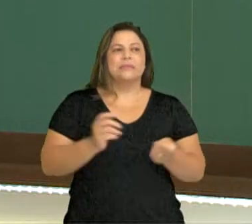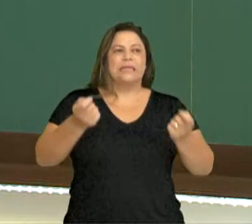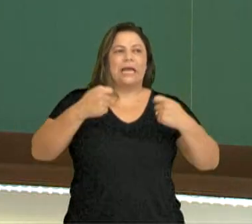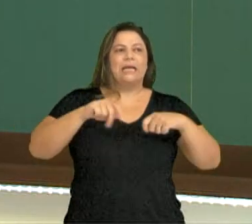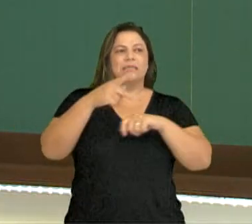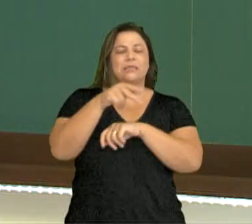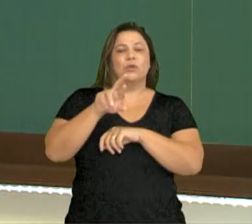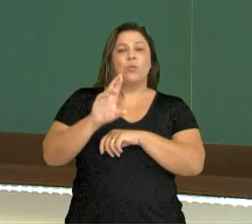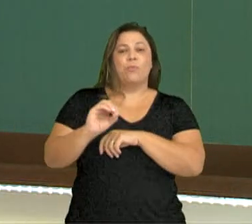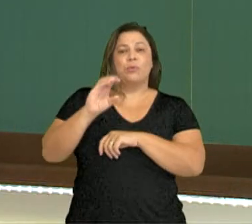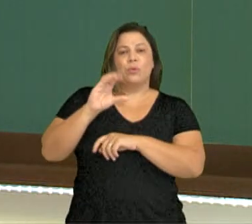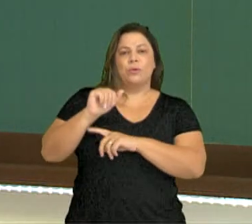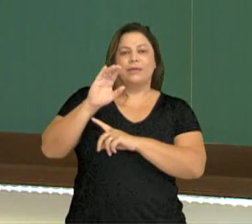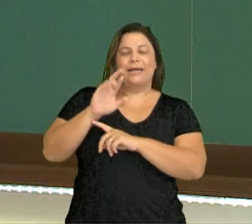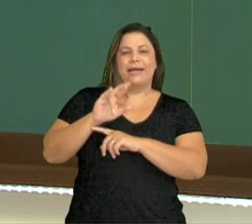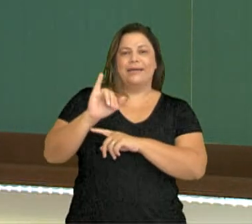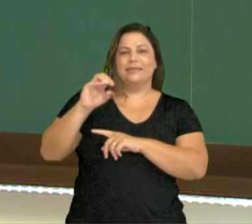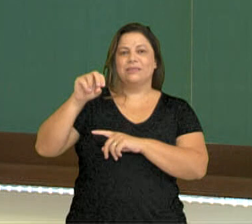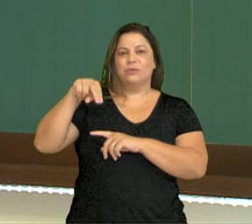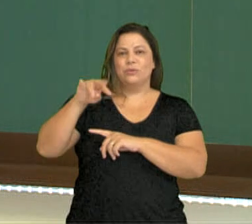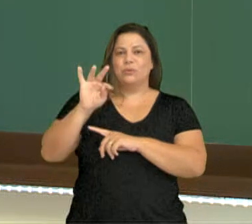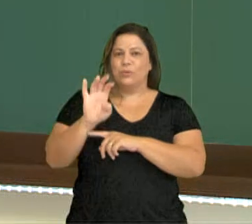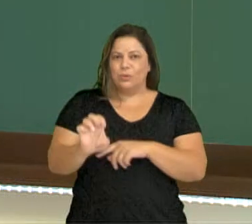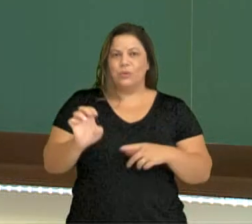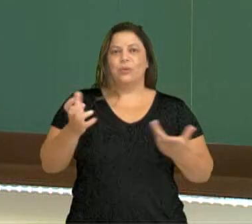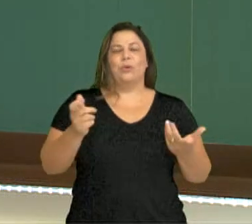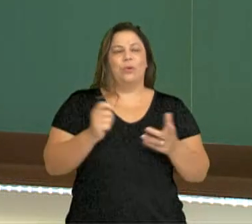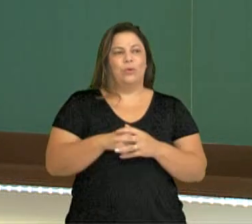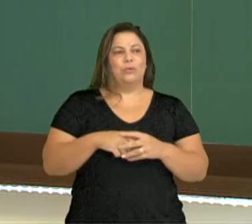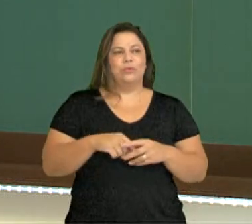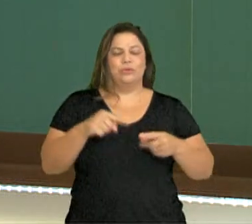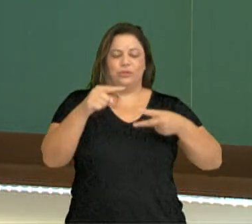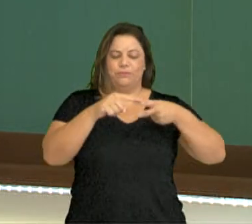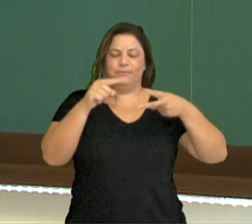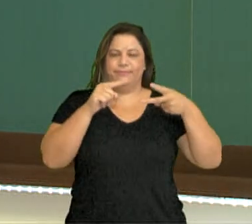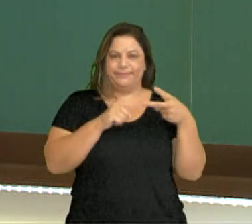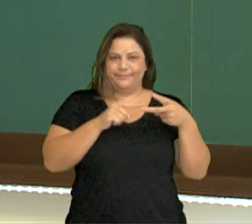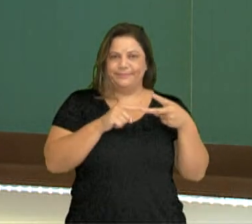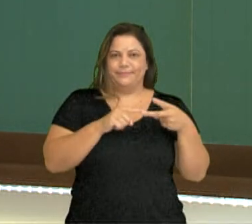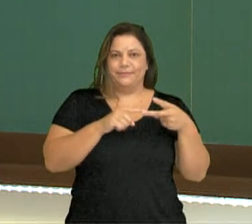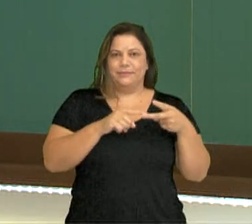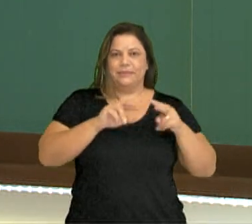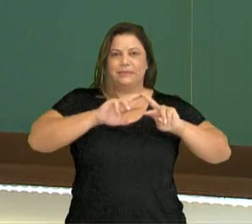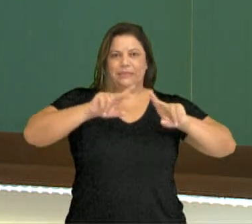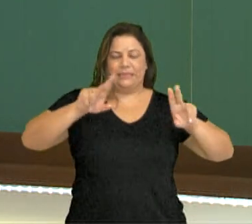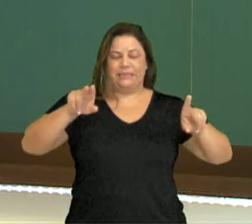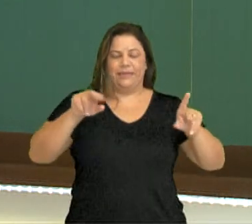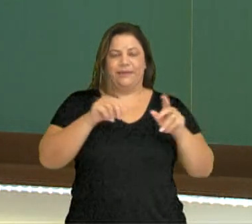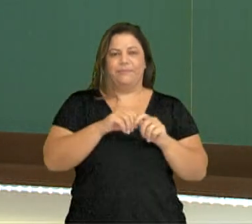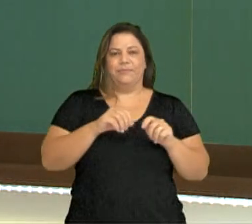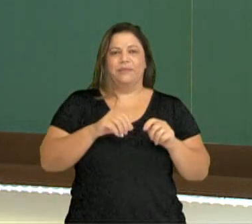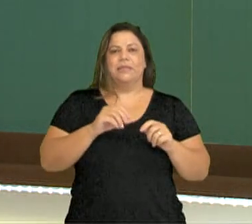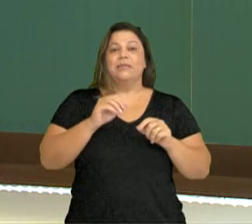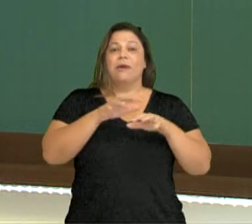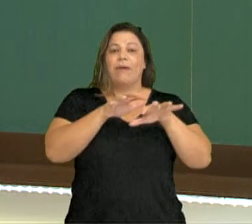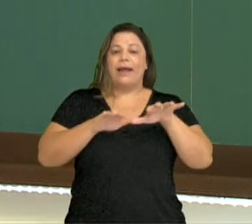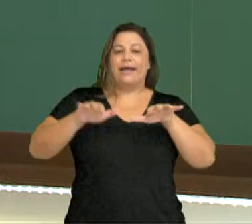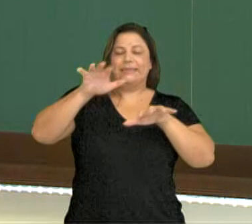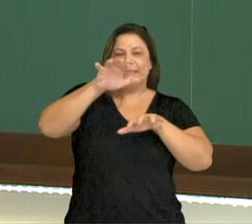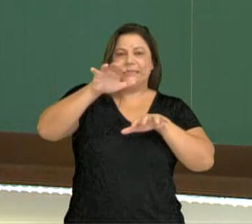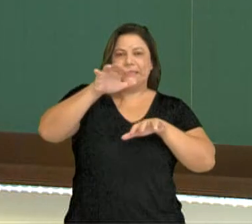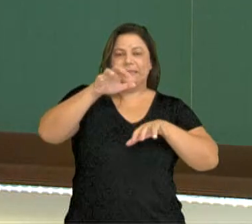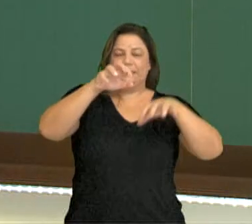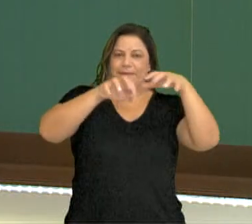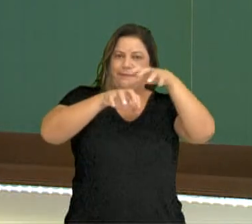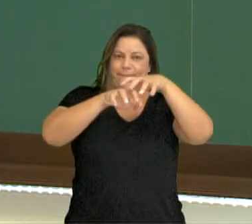procariontes, elas fazem parte, então, do domínio Archaea e domínio Bactéria, que são super-reinos, estão acima do reino Monera. O